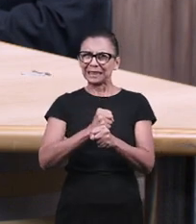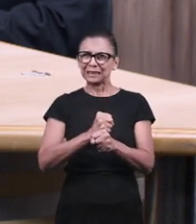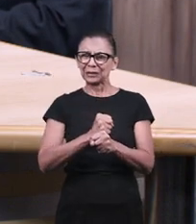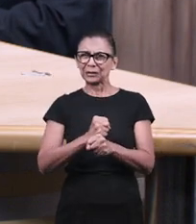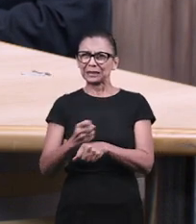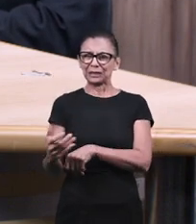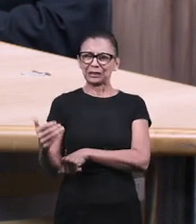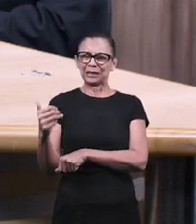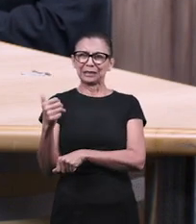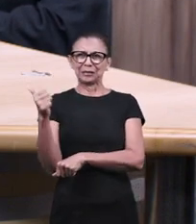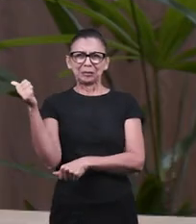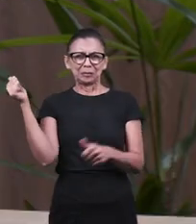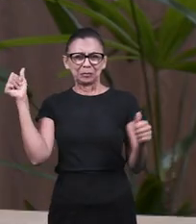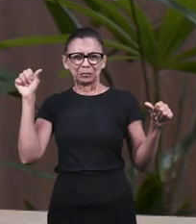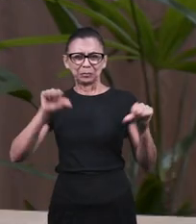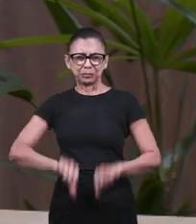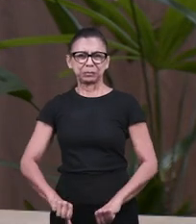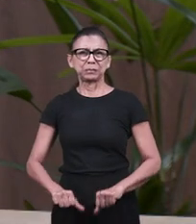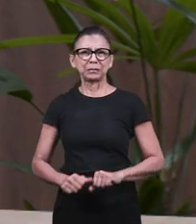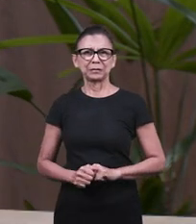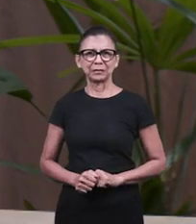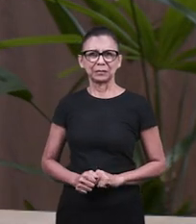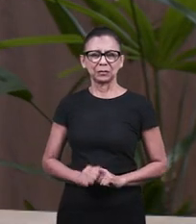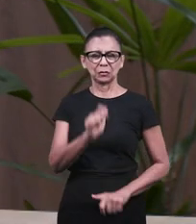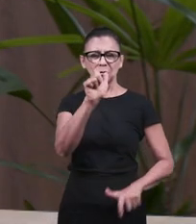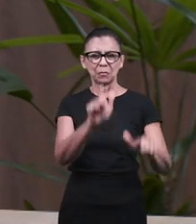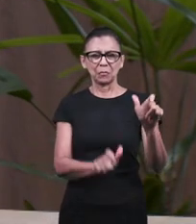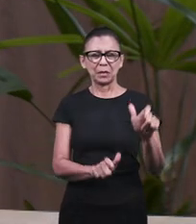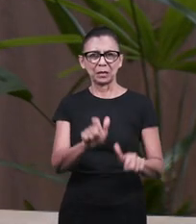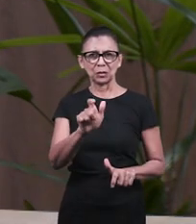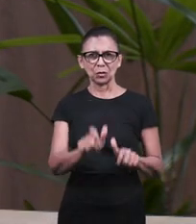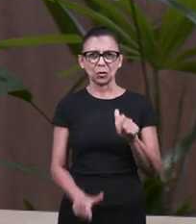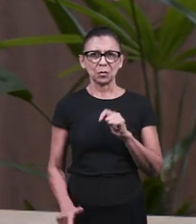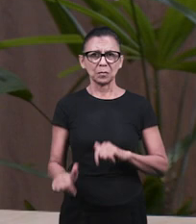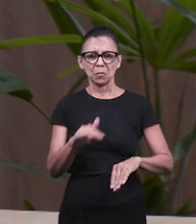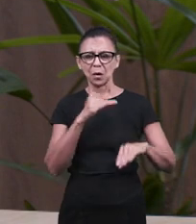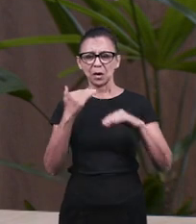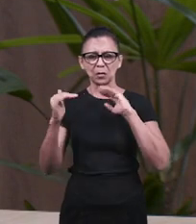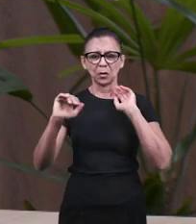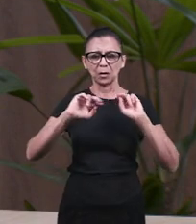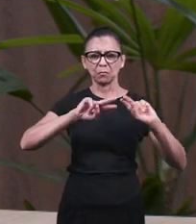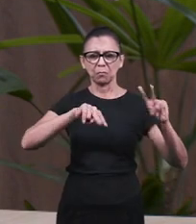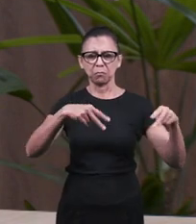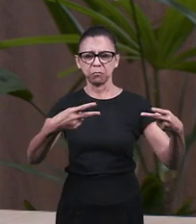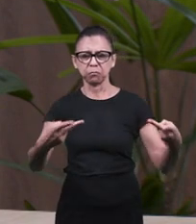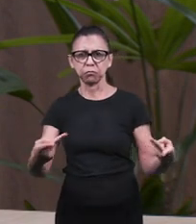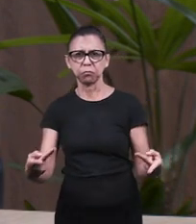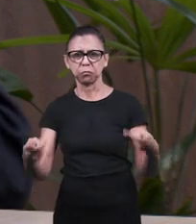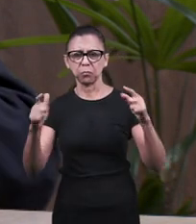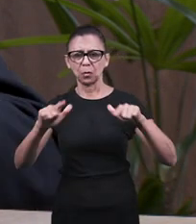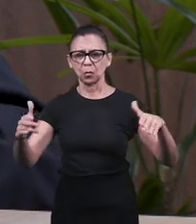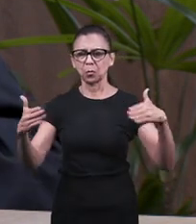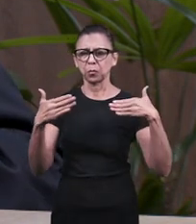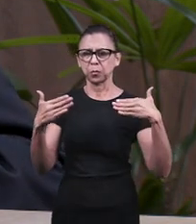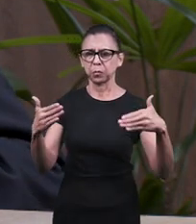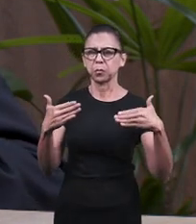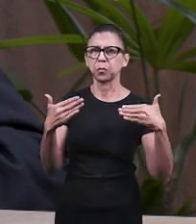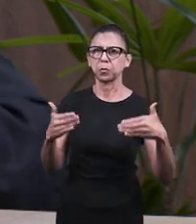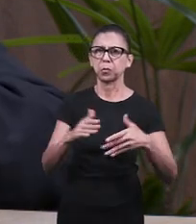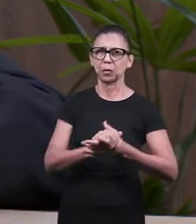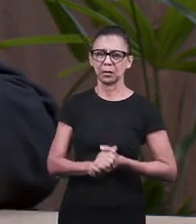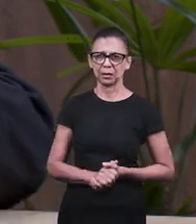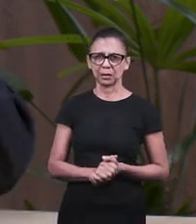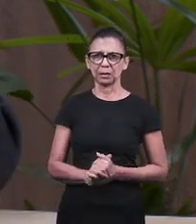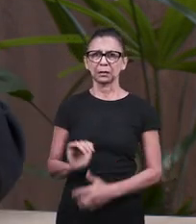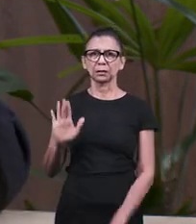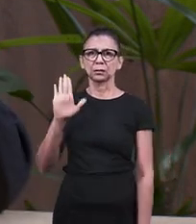anos? Não foi porventura com os que pecaram, cujos corpos caíram no deserto? E a quem jurou que não entrariam no